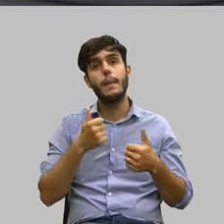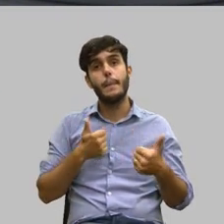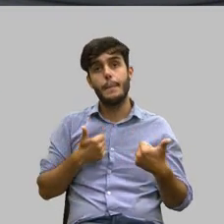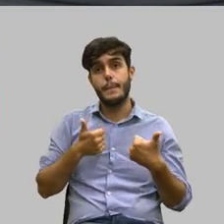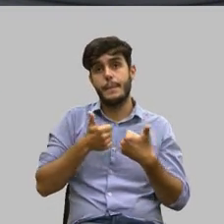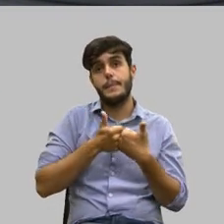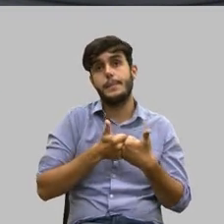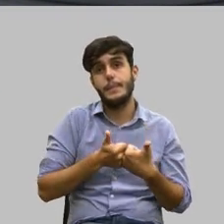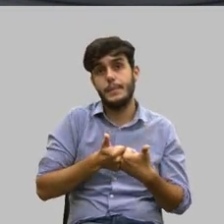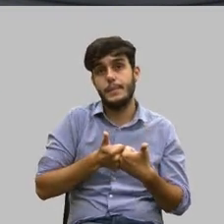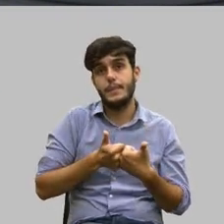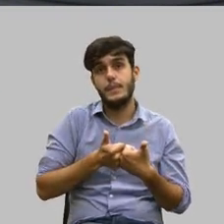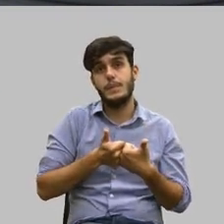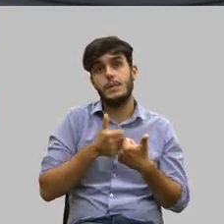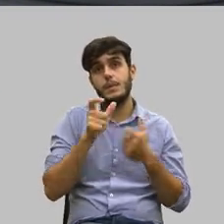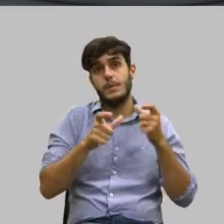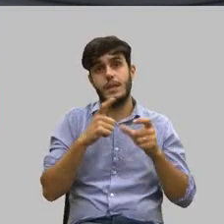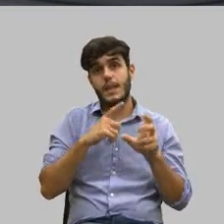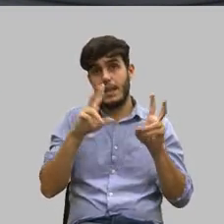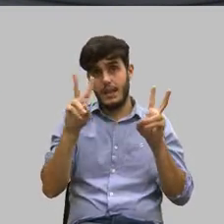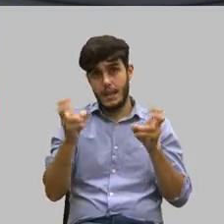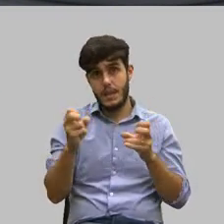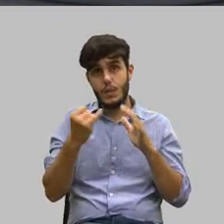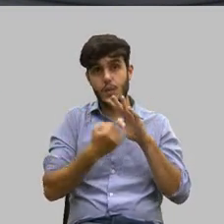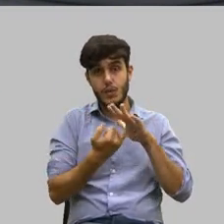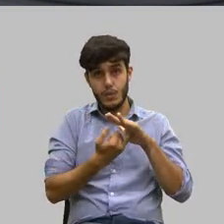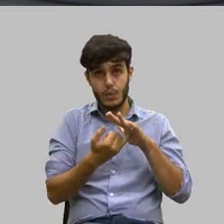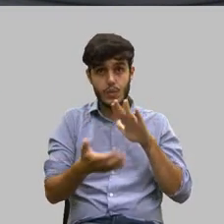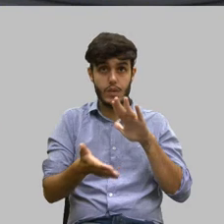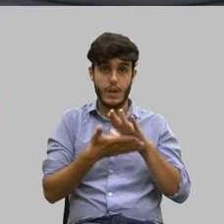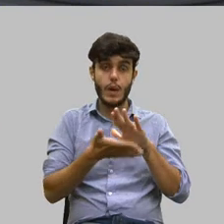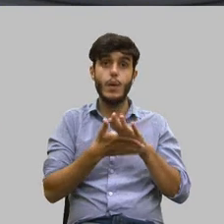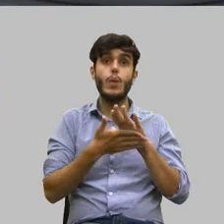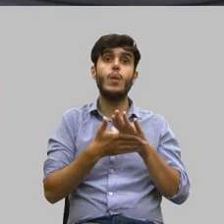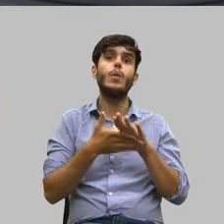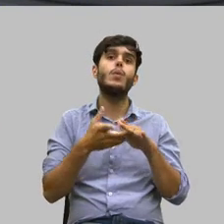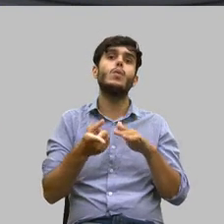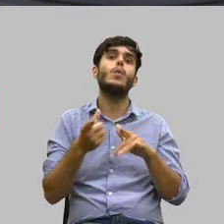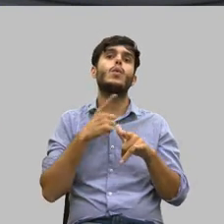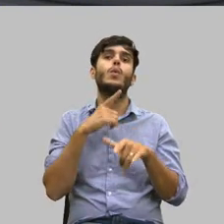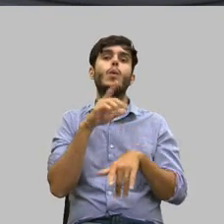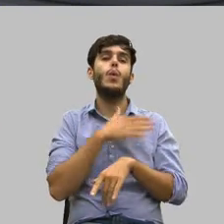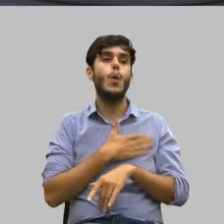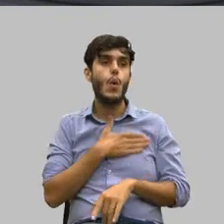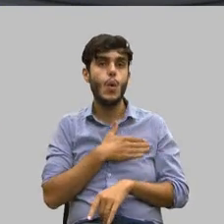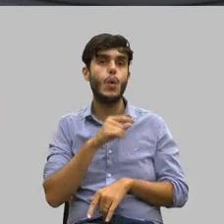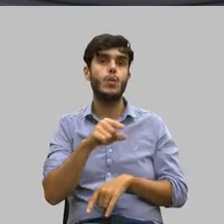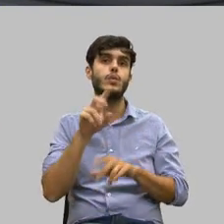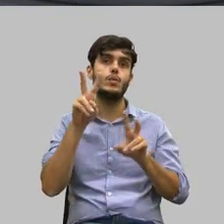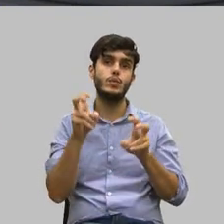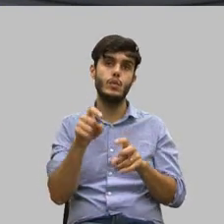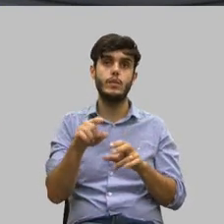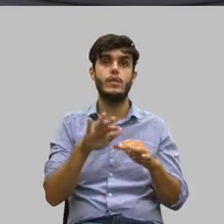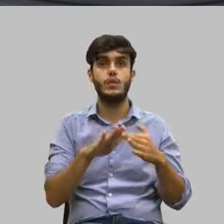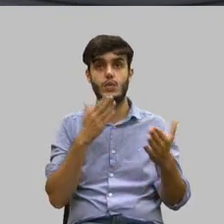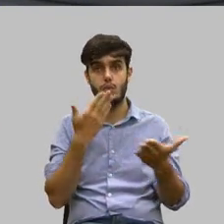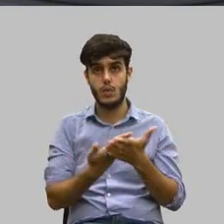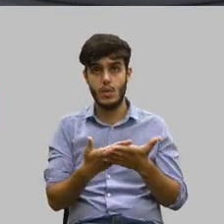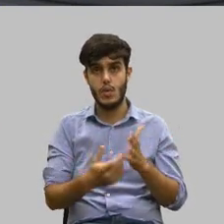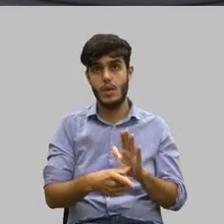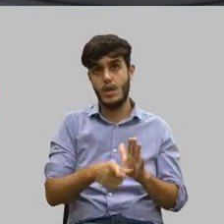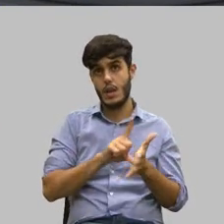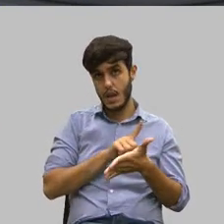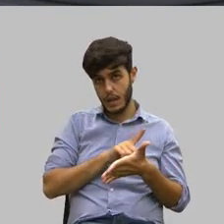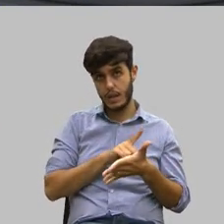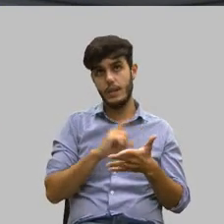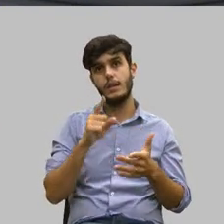porque nós temos vários assuntos que a instituição já gostaria de trazer para as escolas preventivamente apenas uma